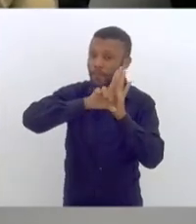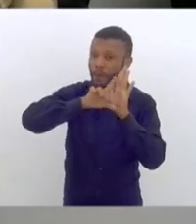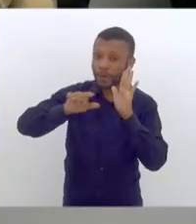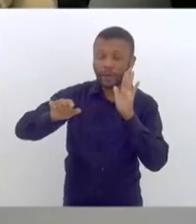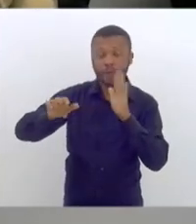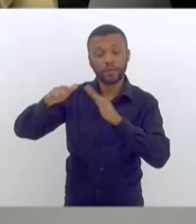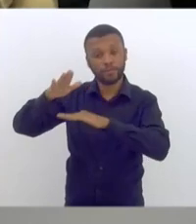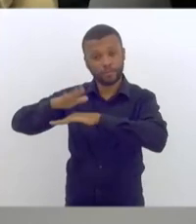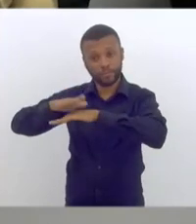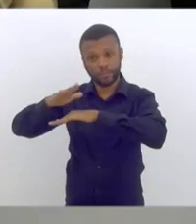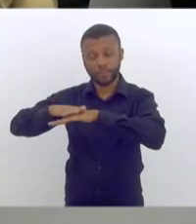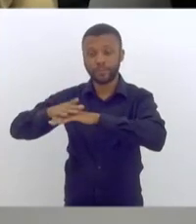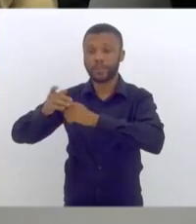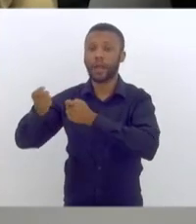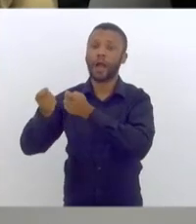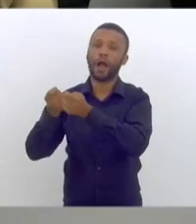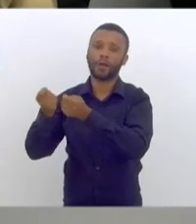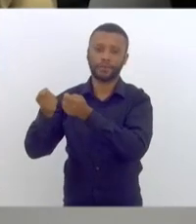a gestão mas